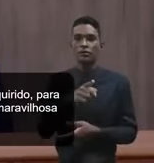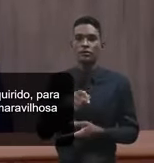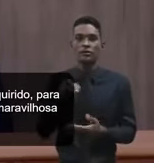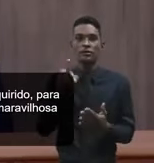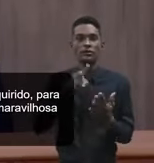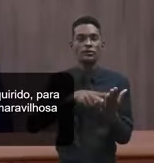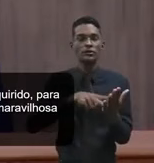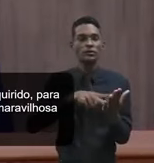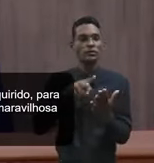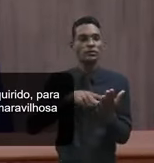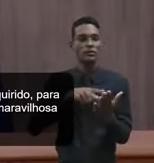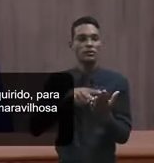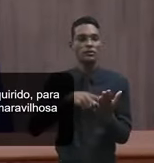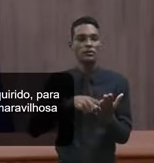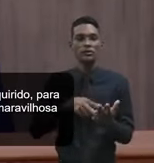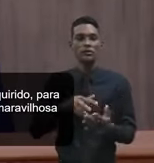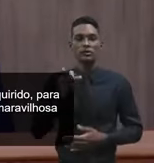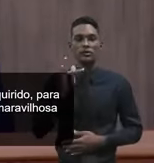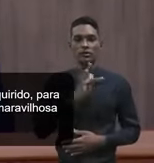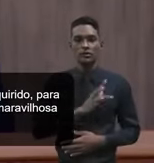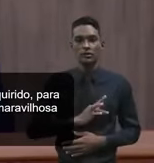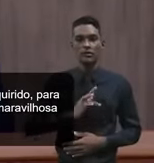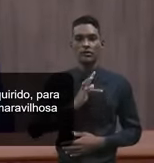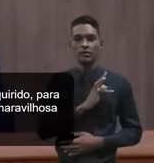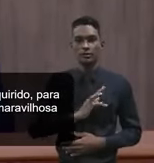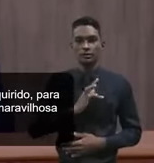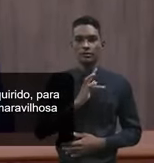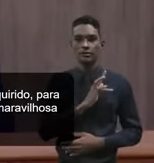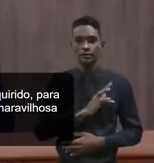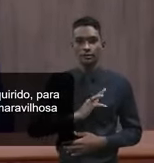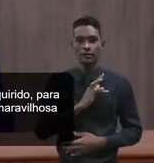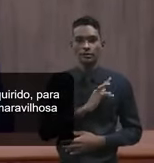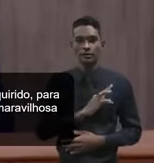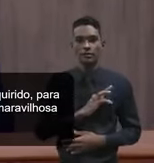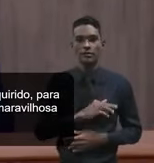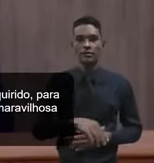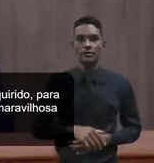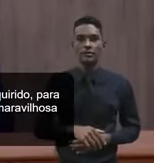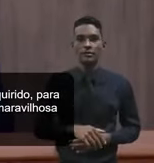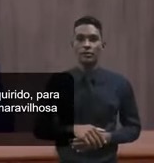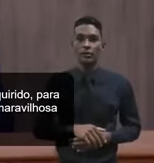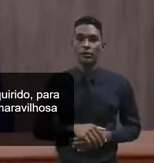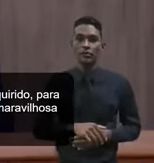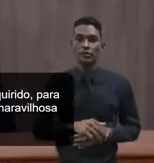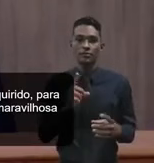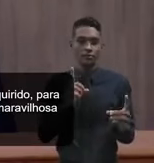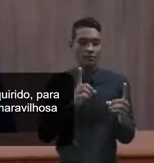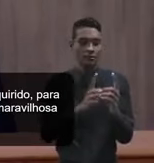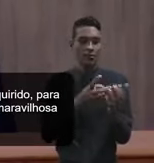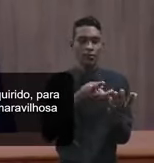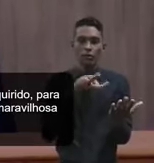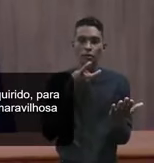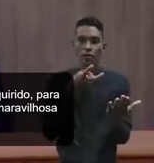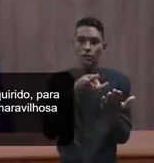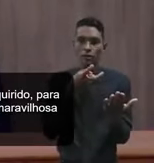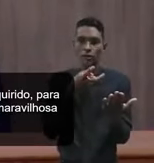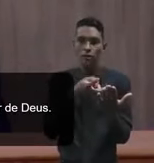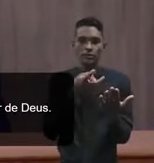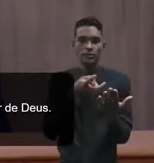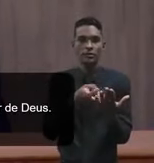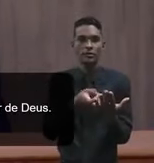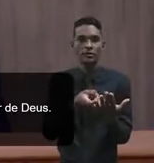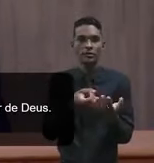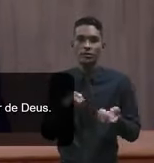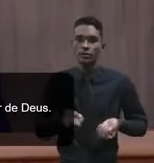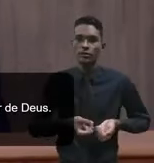cheio? Filipenses 1:11, cheios de todo fruto de justiça, que são por